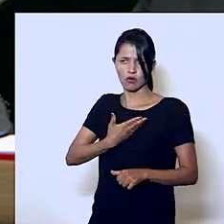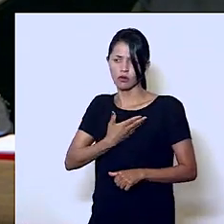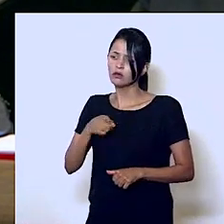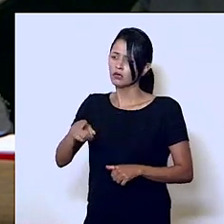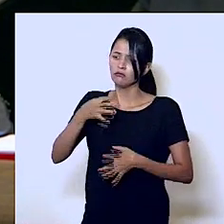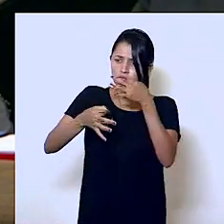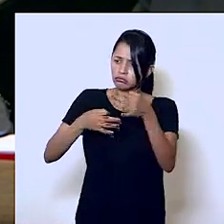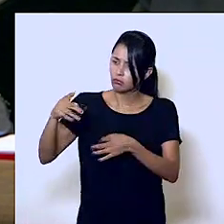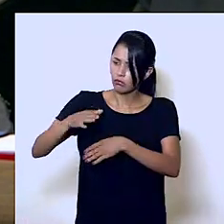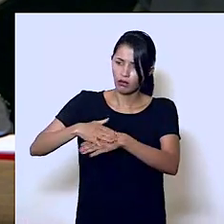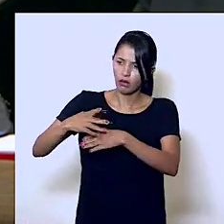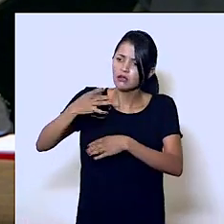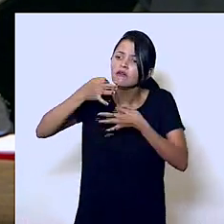que